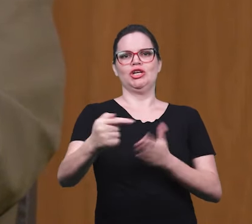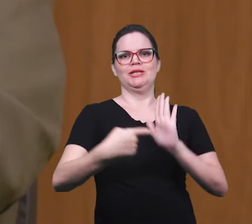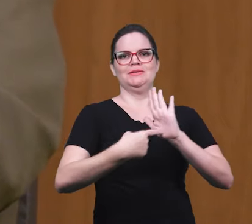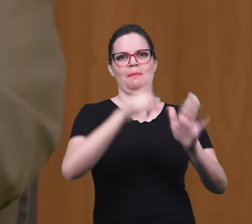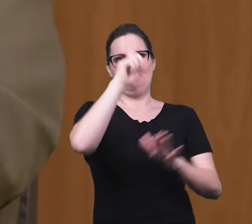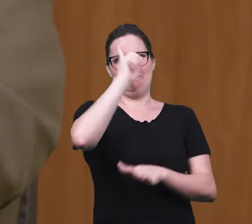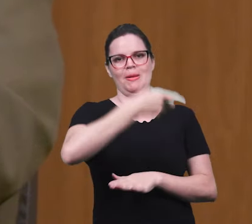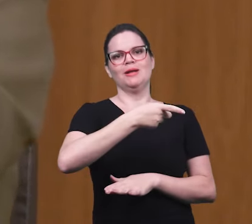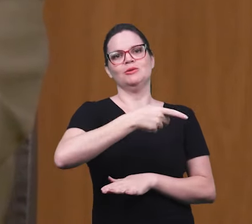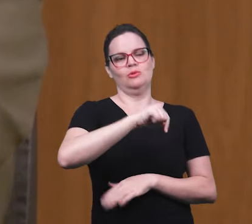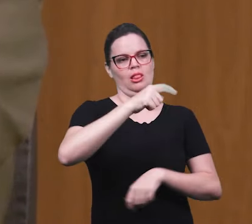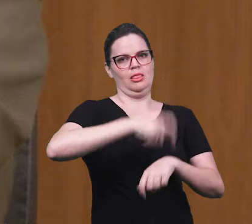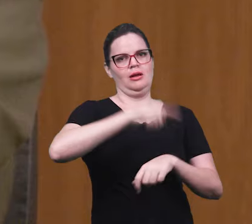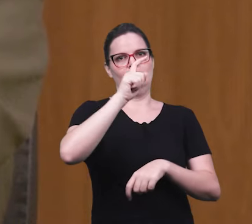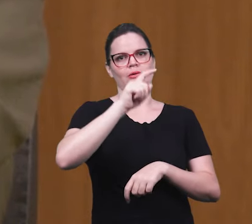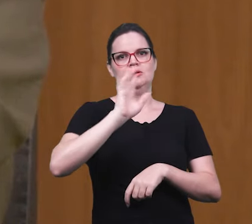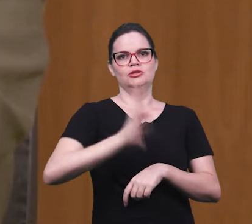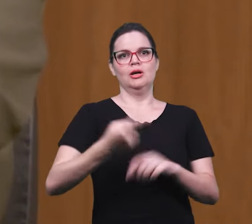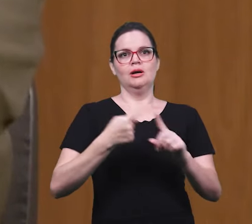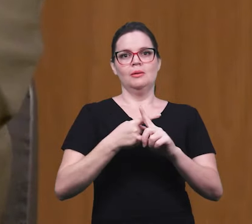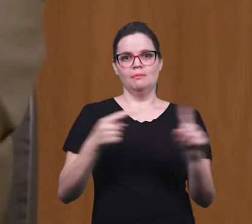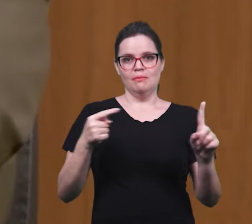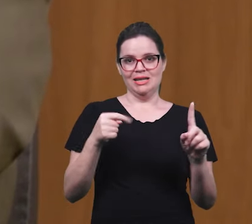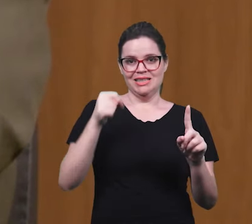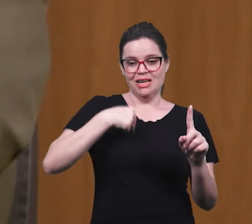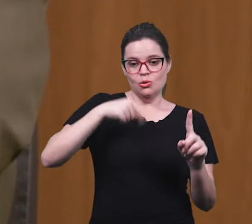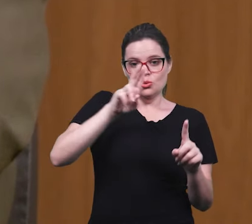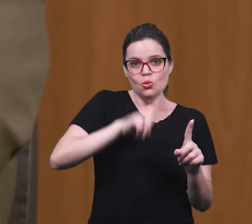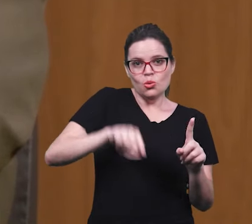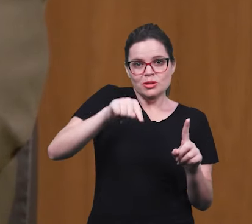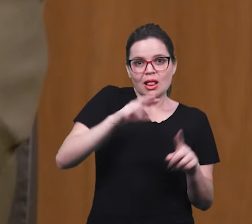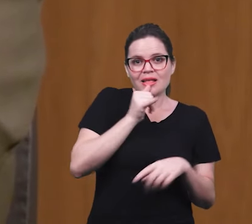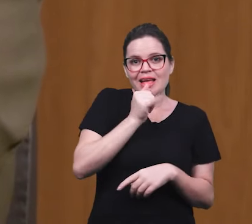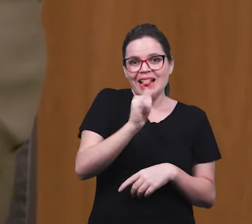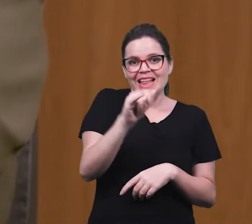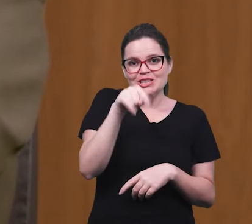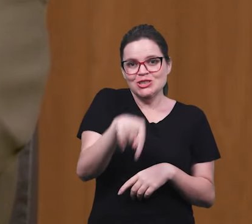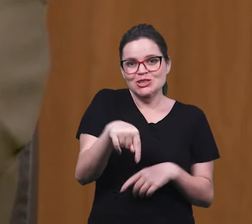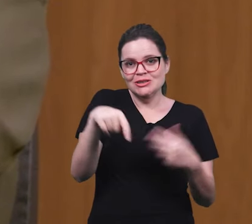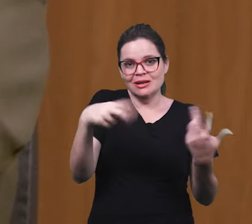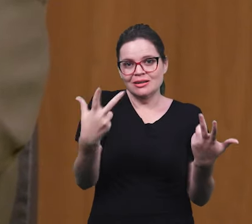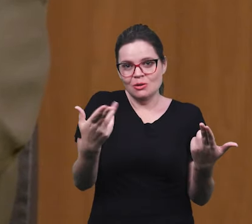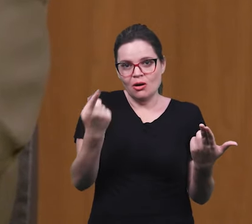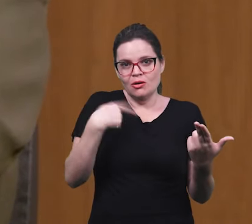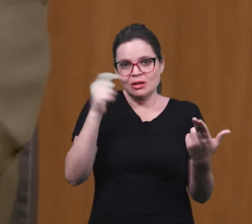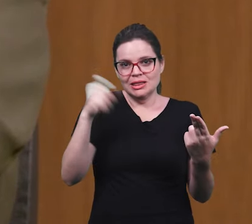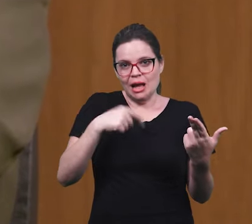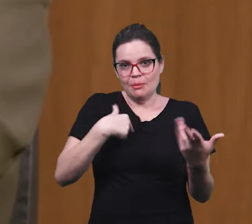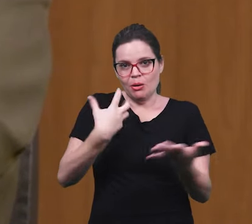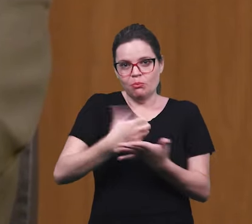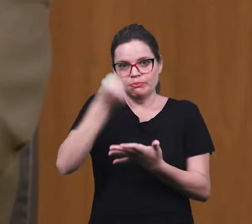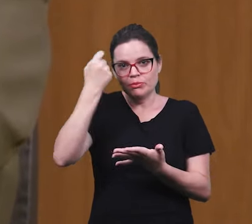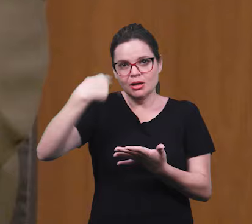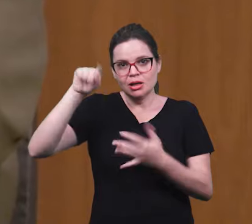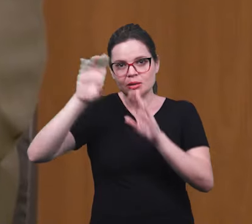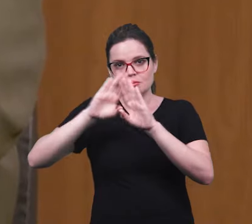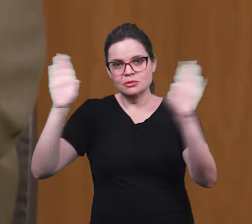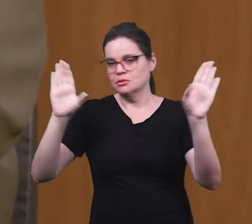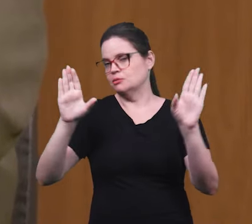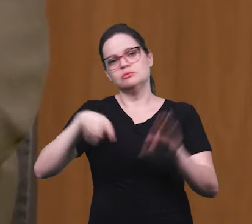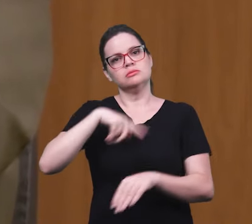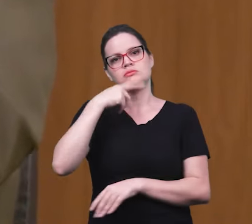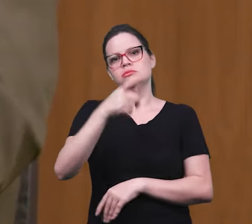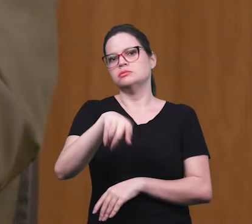não consigo com ela sair desse universo, do universo criado. Aí por isso eu preciso de uma outra